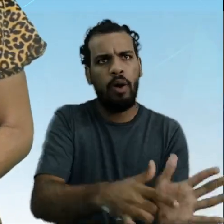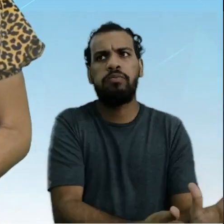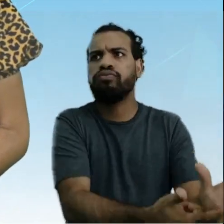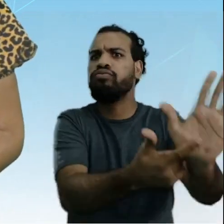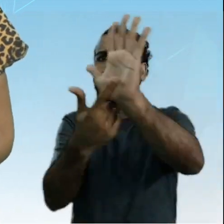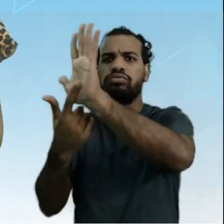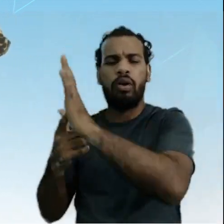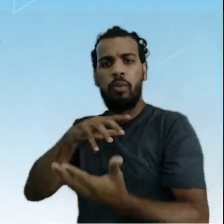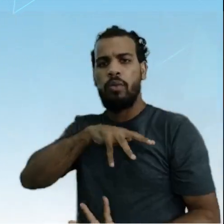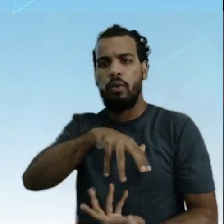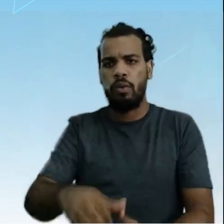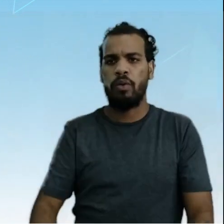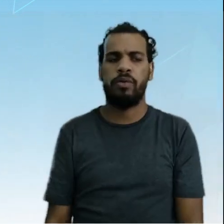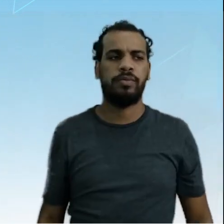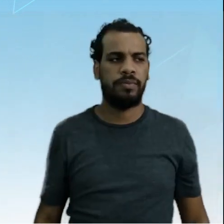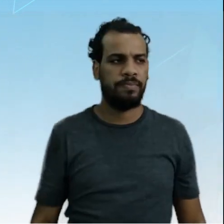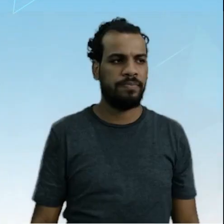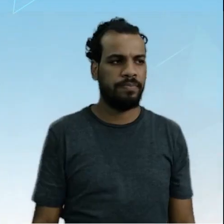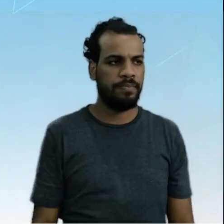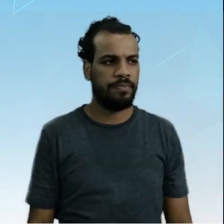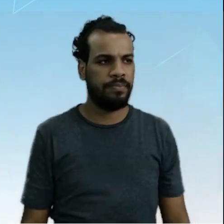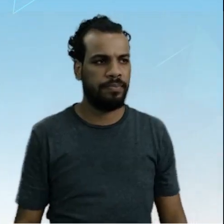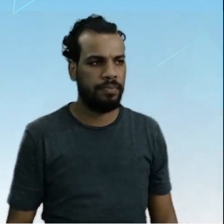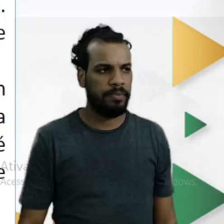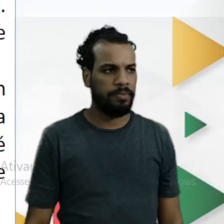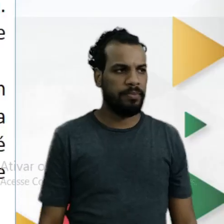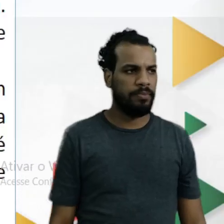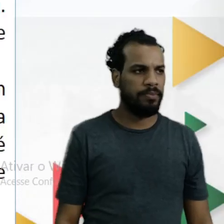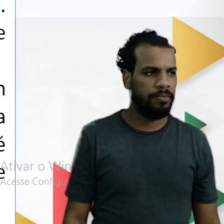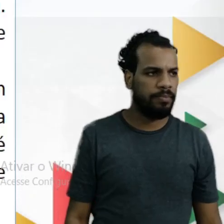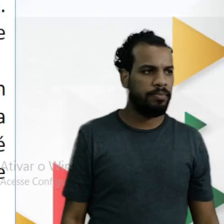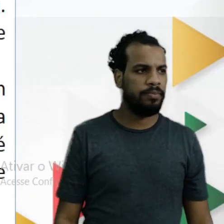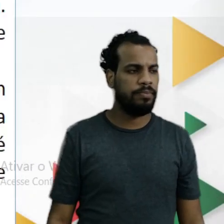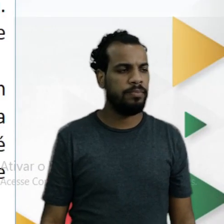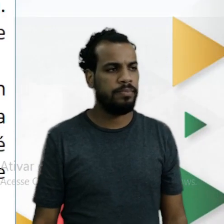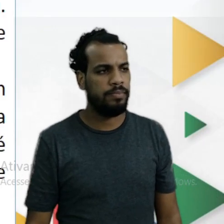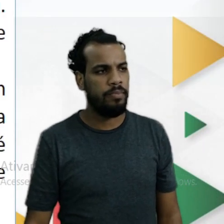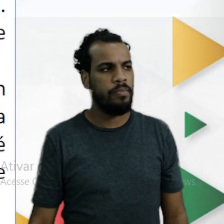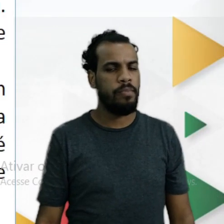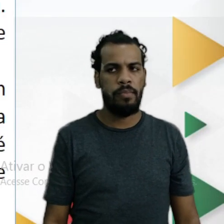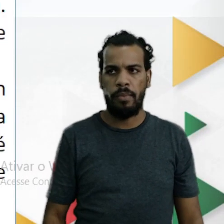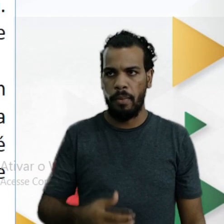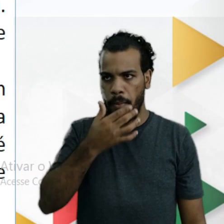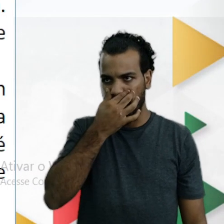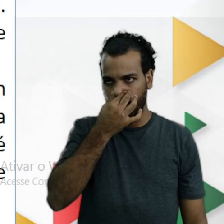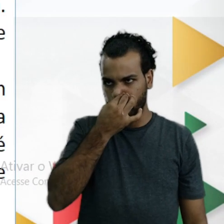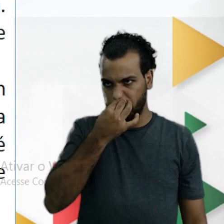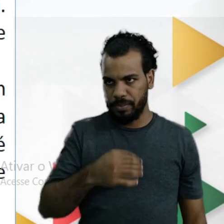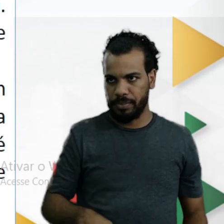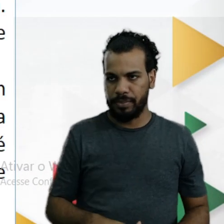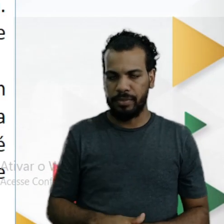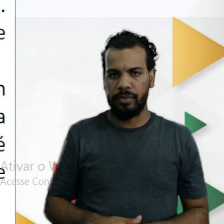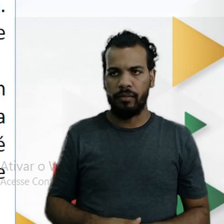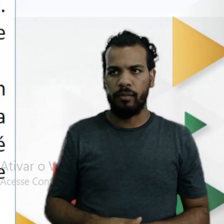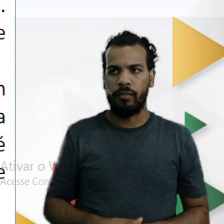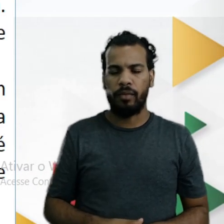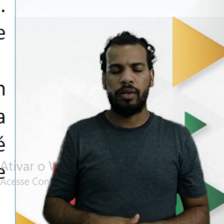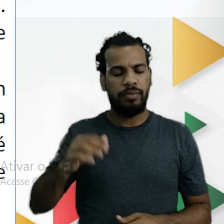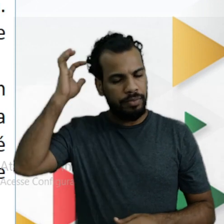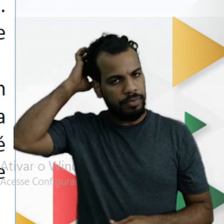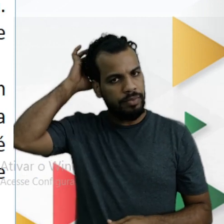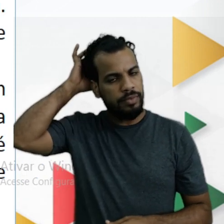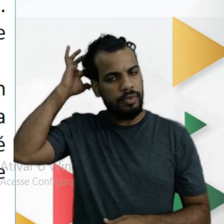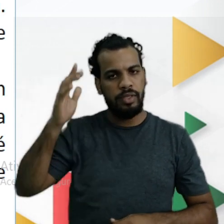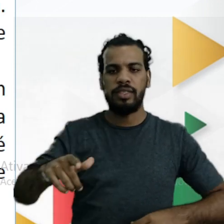o Exatamente. mundo, certo? E aqui nós temos um terceiro tópico, professora. Pode Sim. ler. Nas brechas das turnês, Lira Paz,